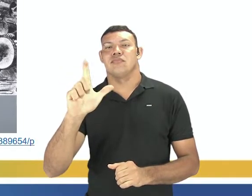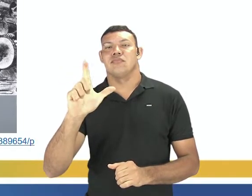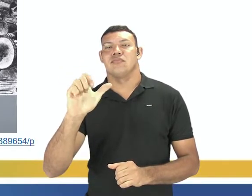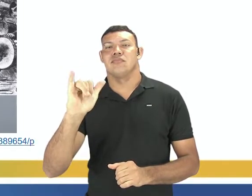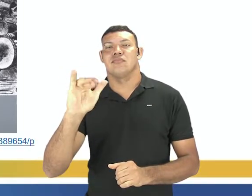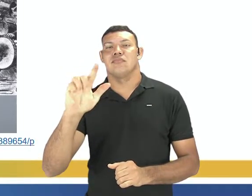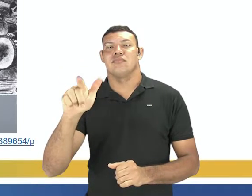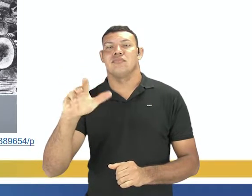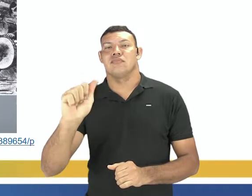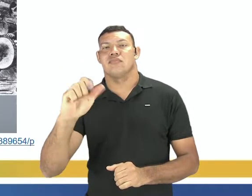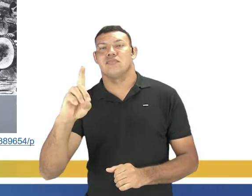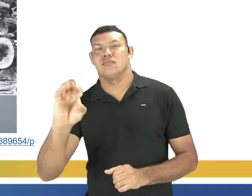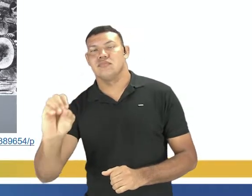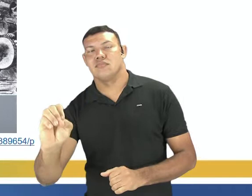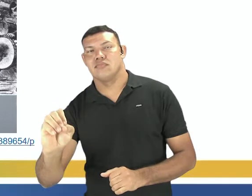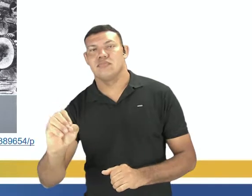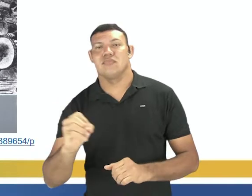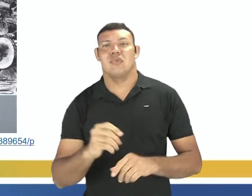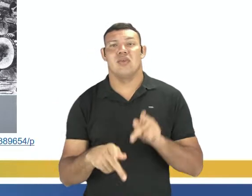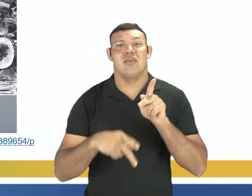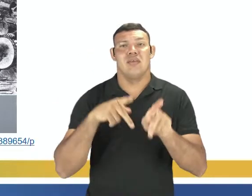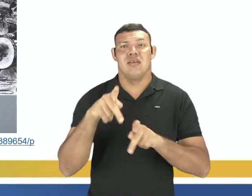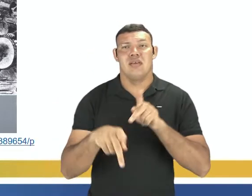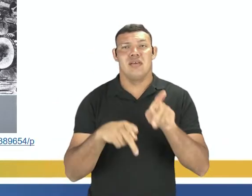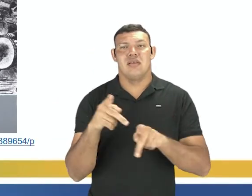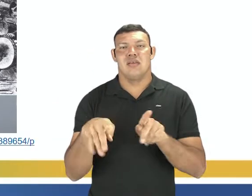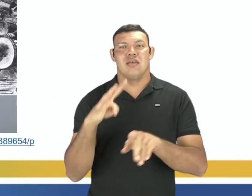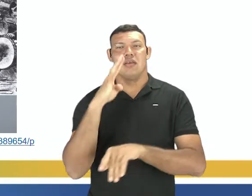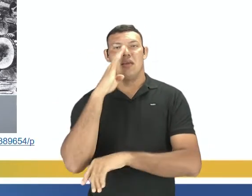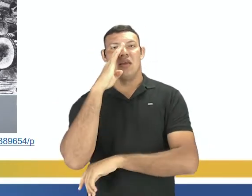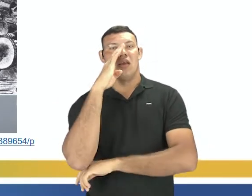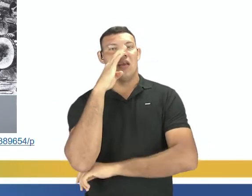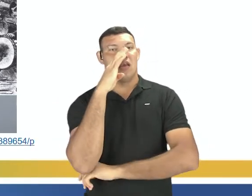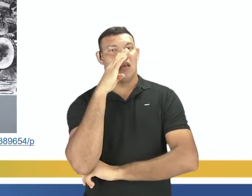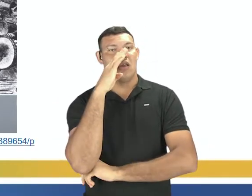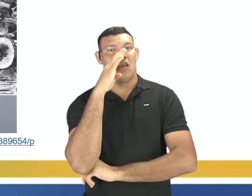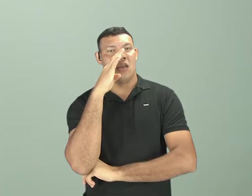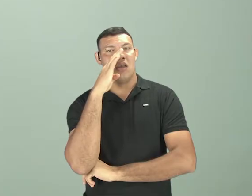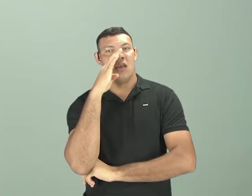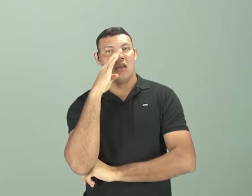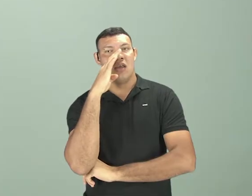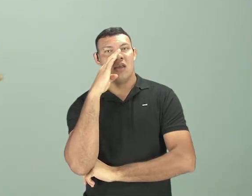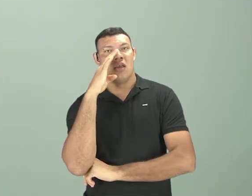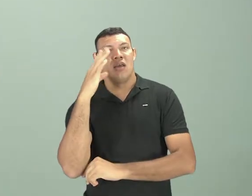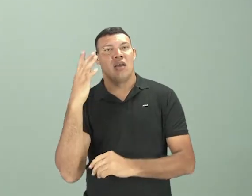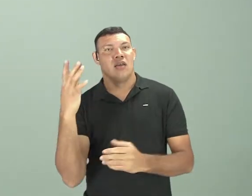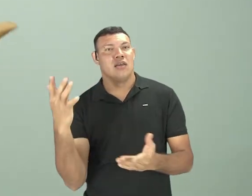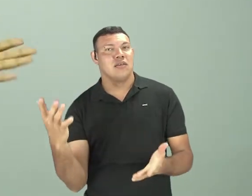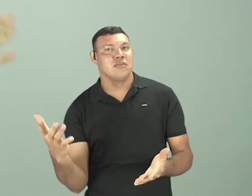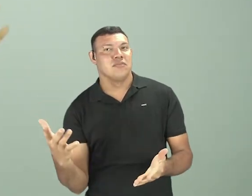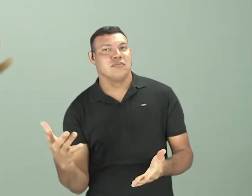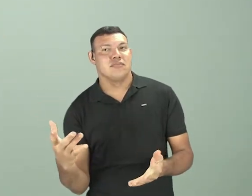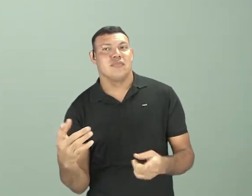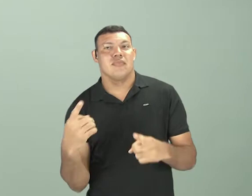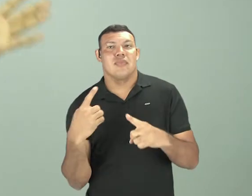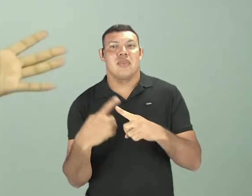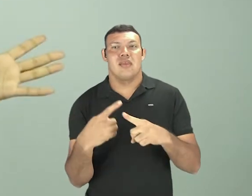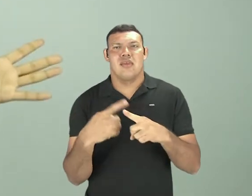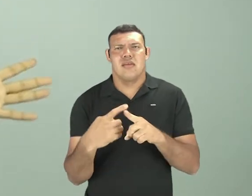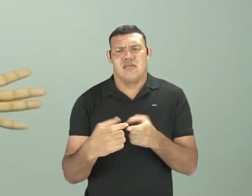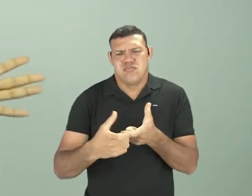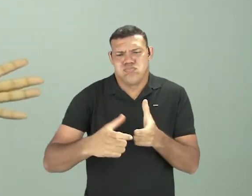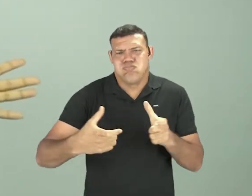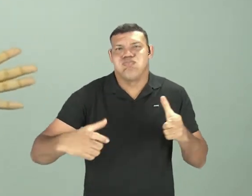provisório, né? Que ele diz que a população assistiu a tudo bestializada, né? Então, assim, os bestializados são a maior parte